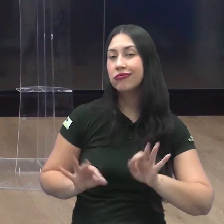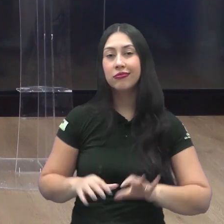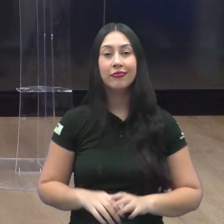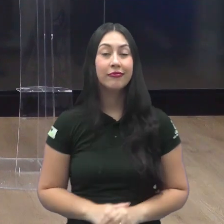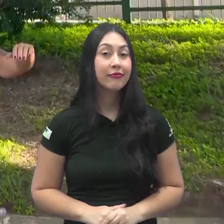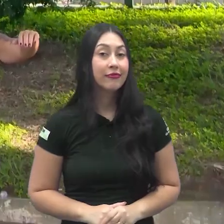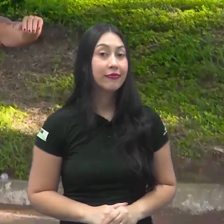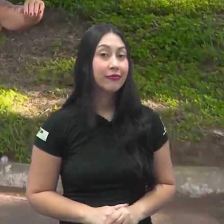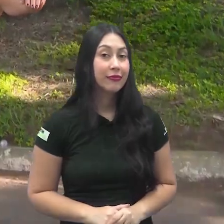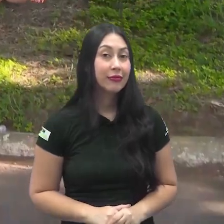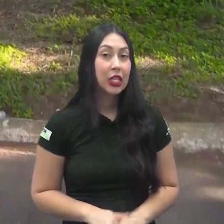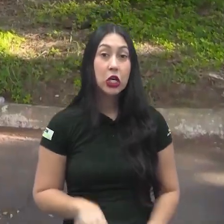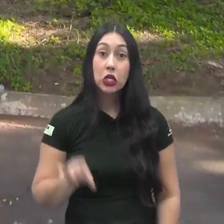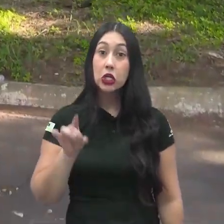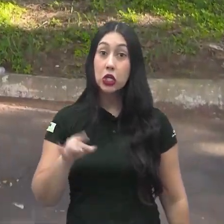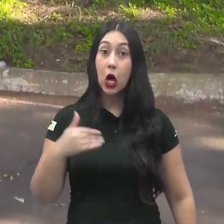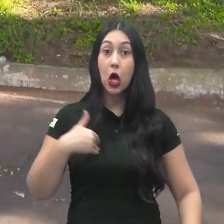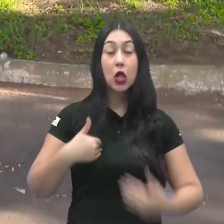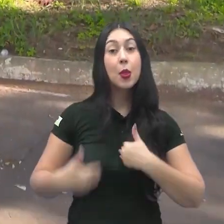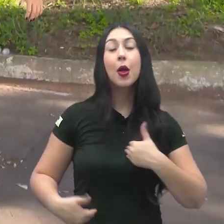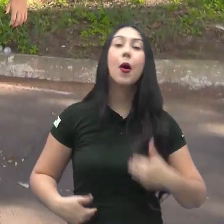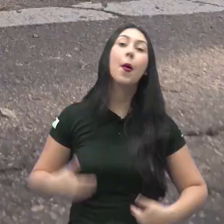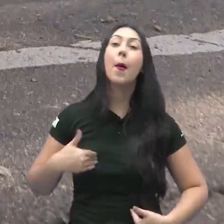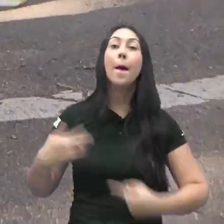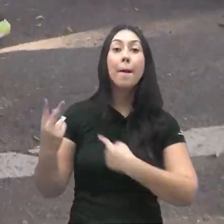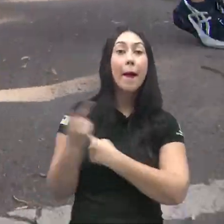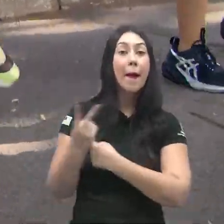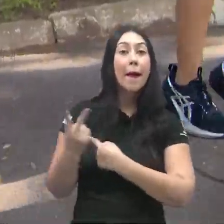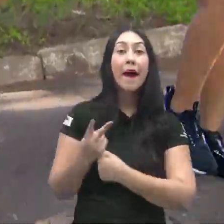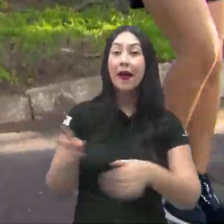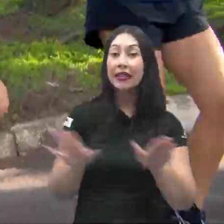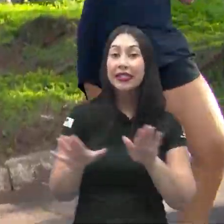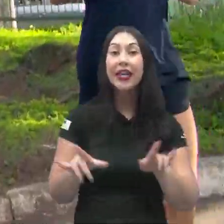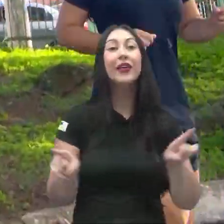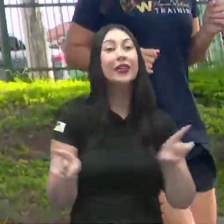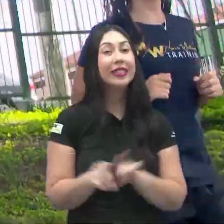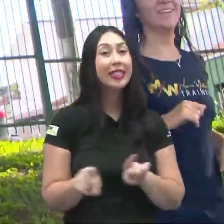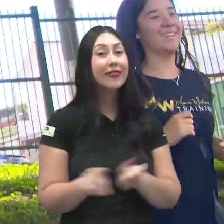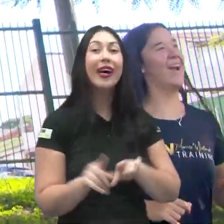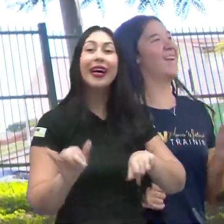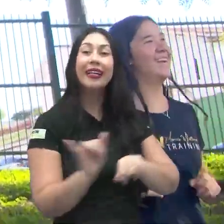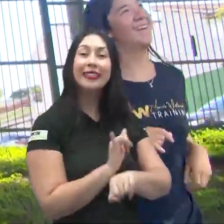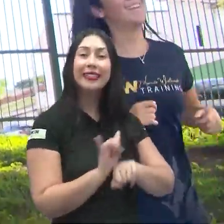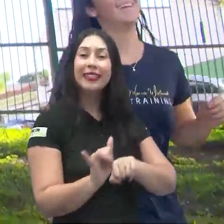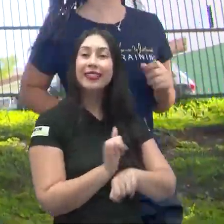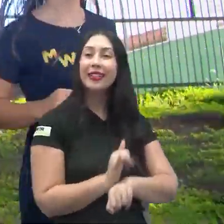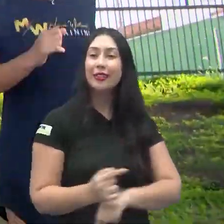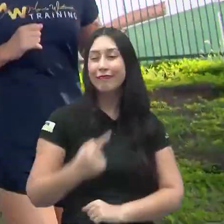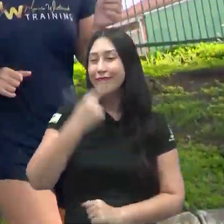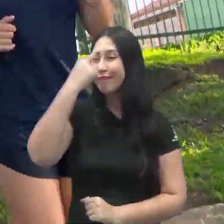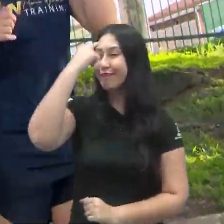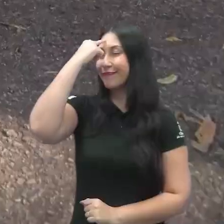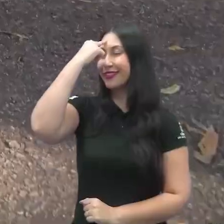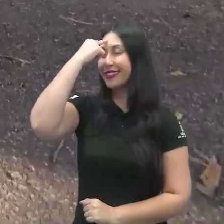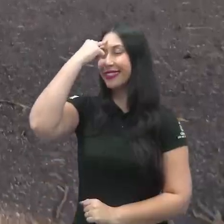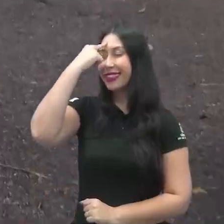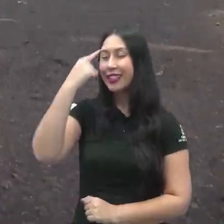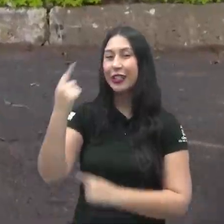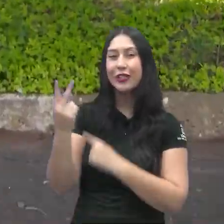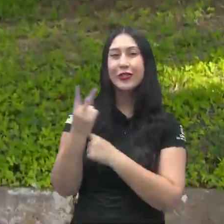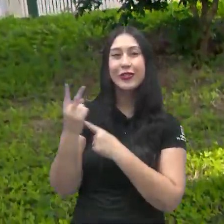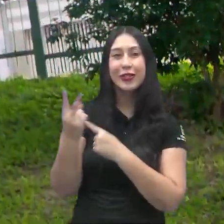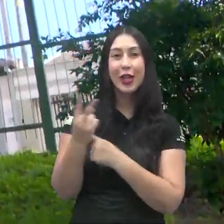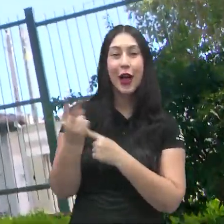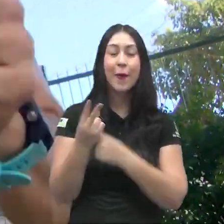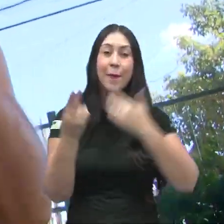provas. Mais do que cuidar do corpo, correr é uma forma de manter a mente no lugar. É assim